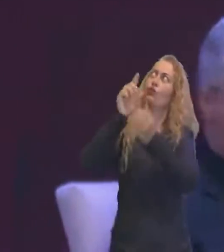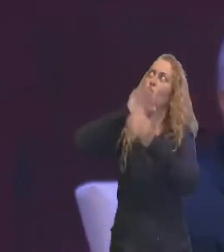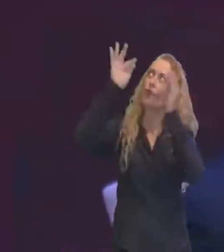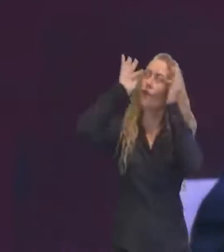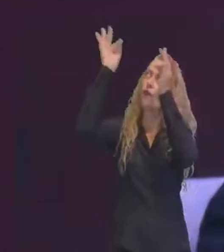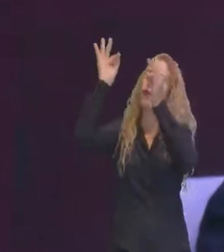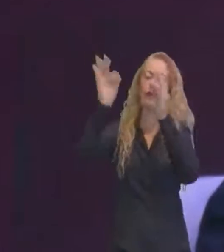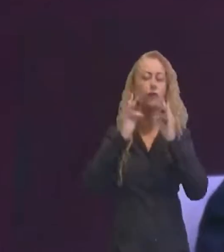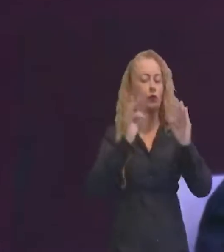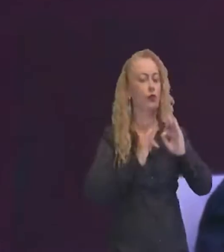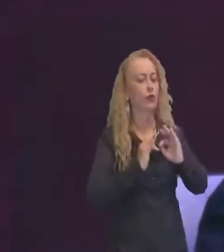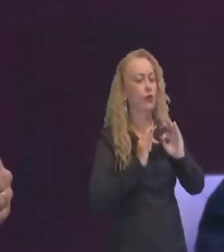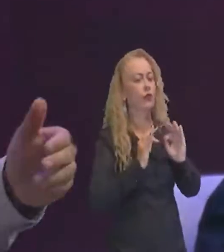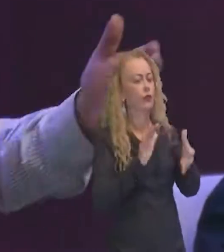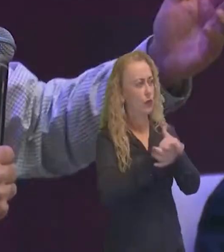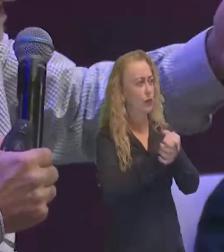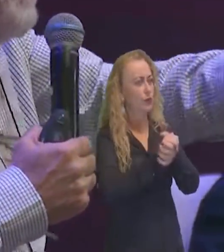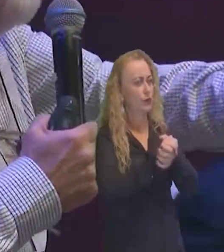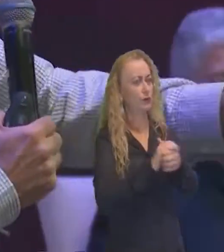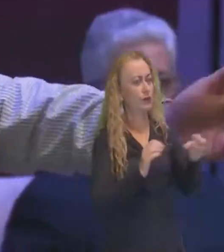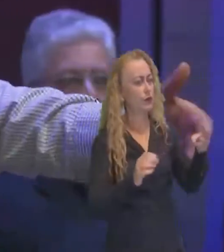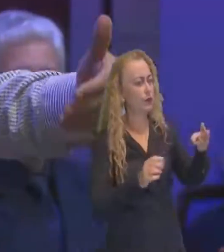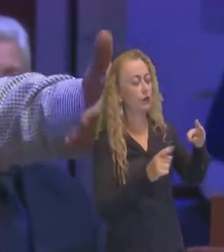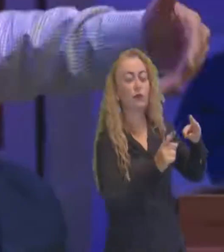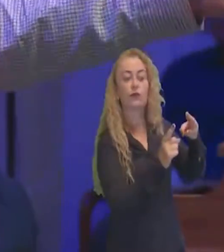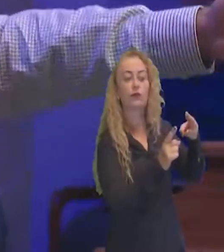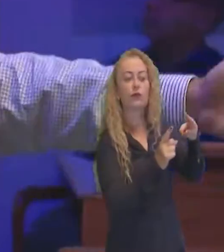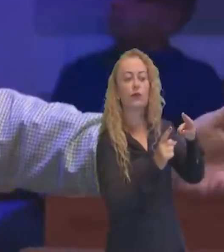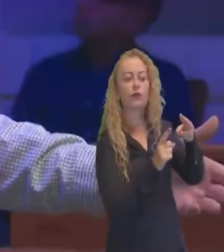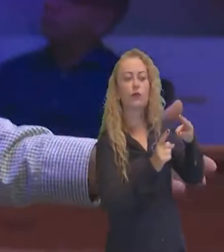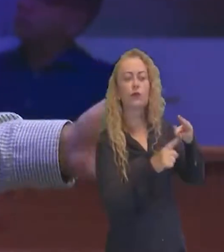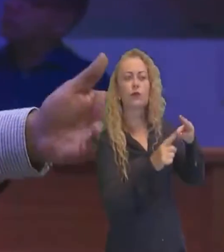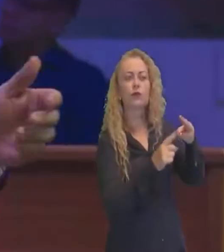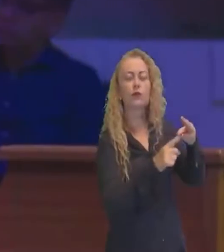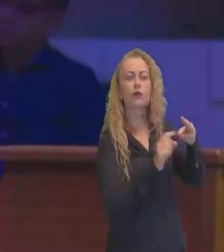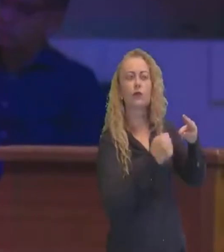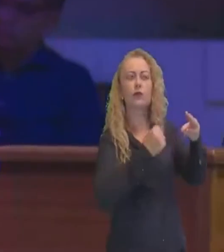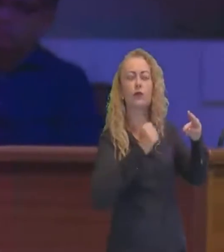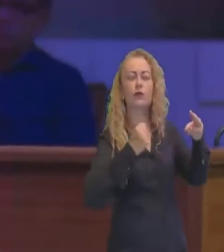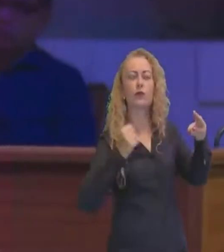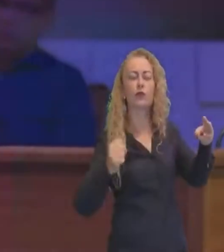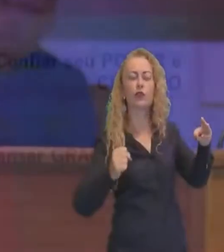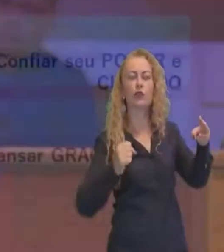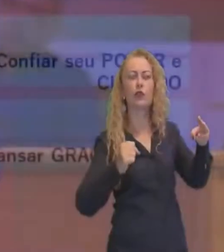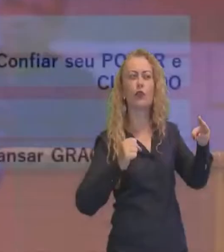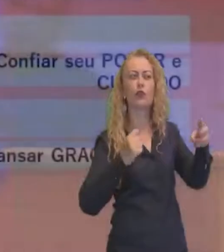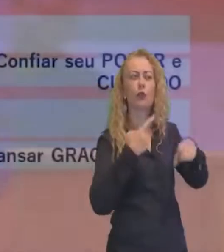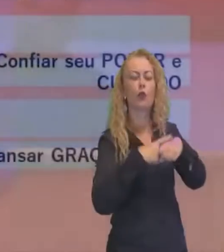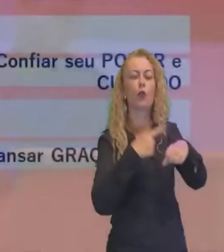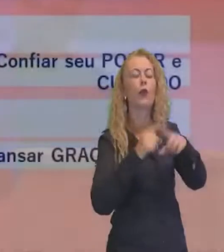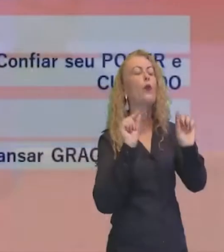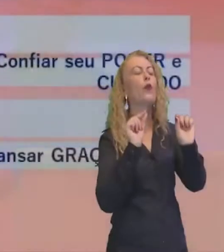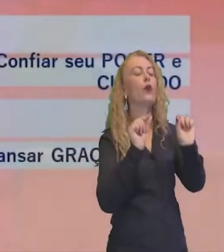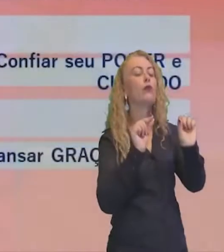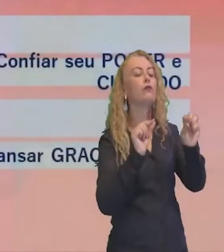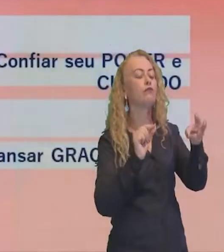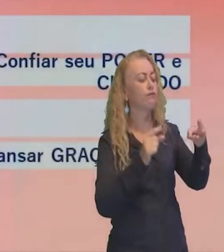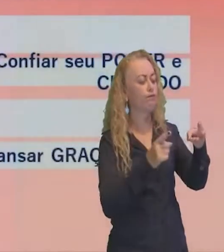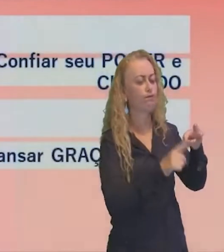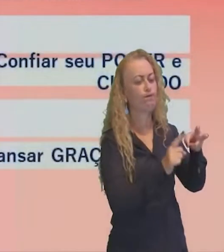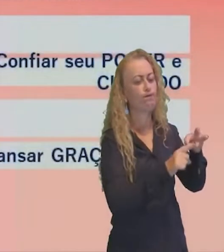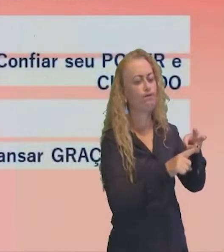eu posso então aprender a ser fiel. E é outro grande problema hoje, que leva as famílias